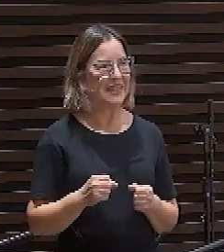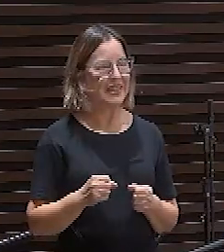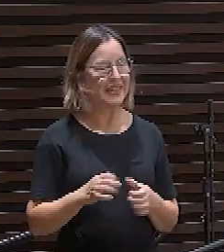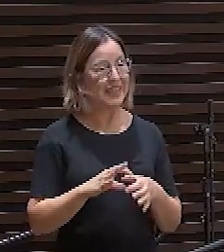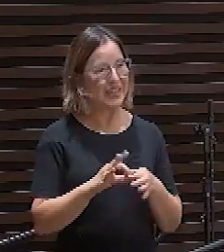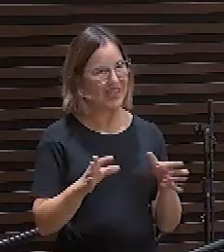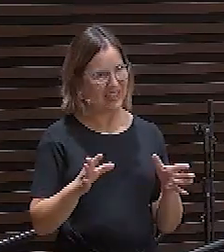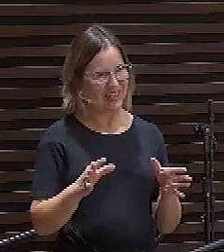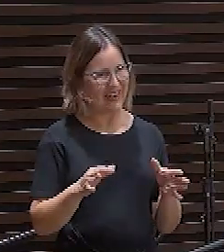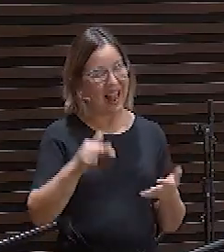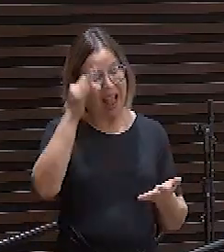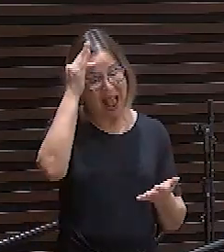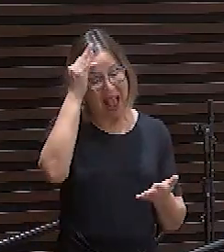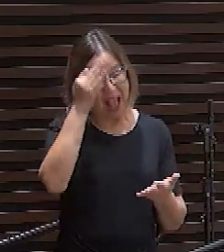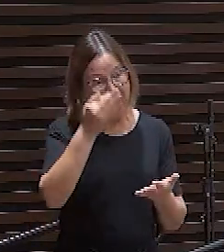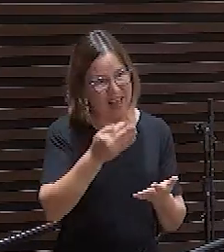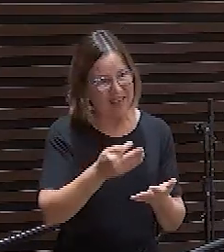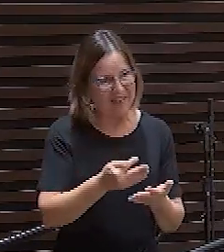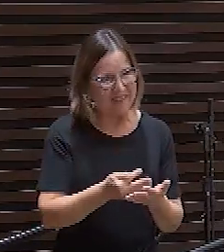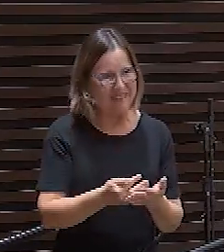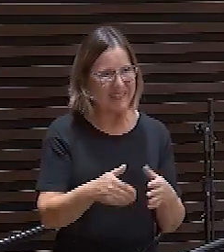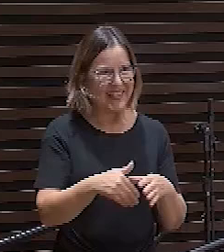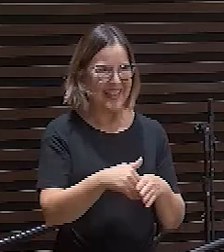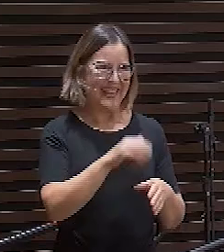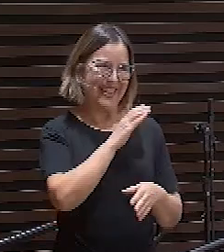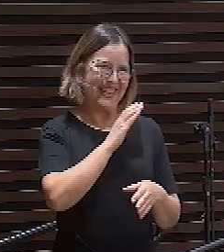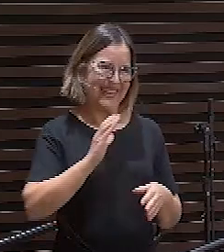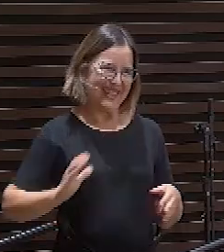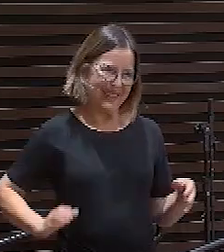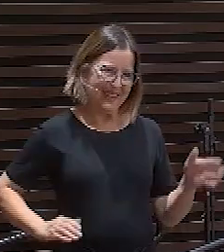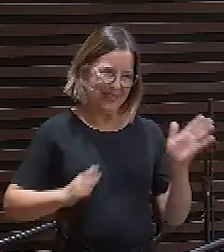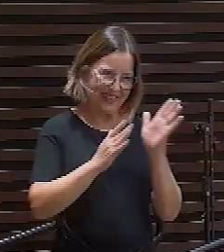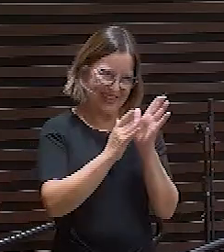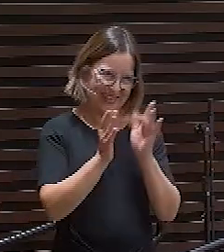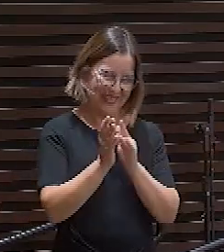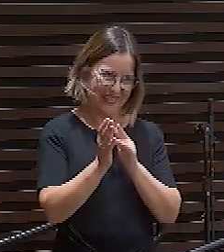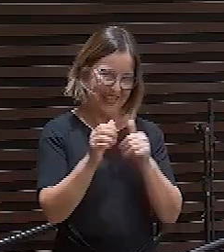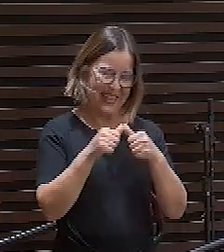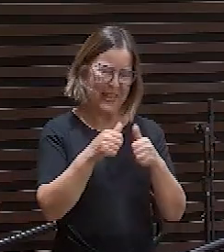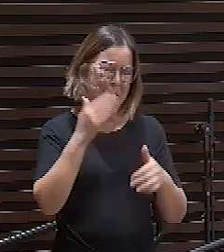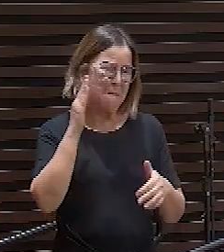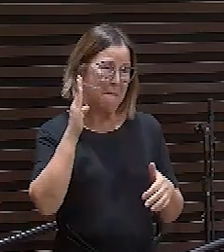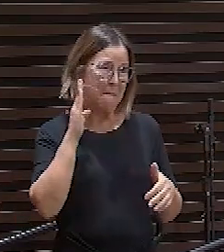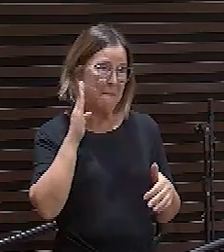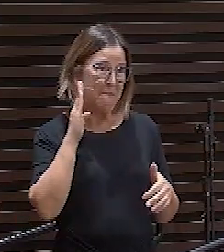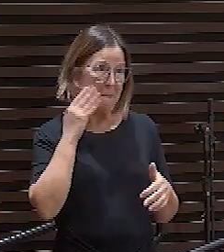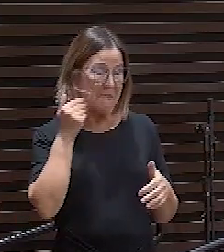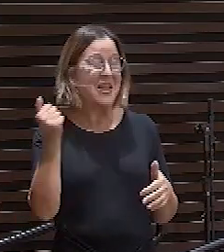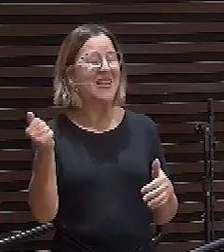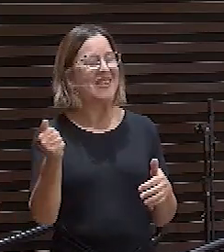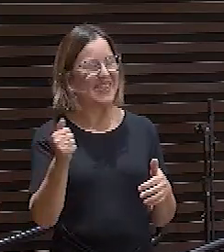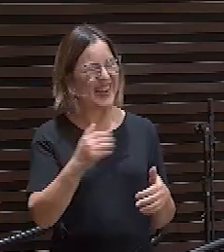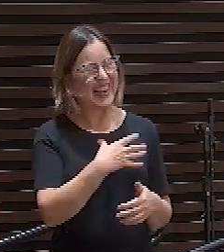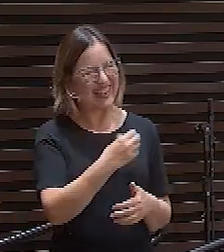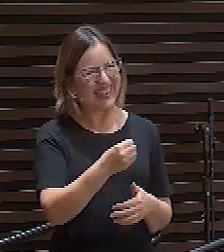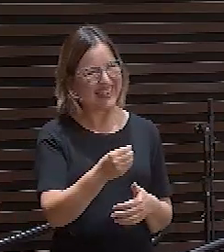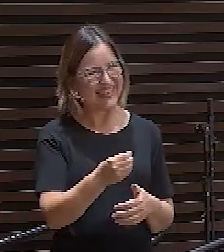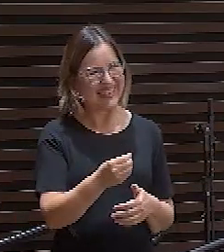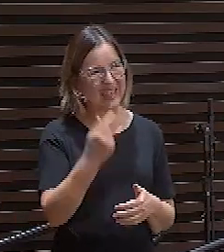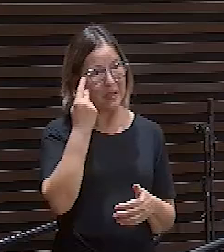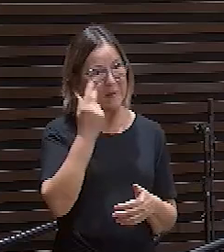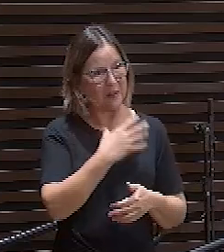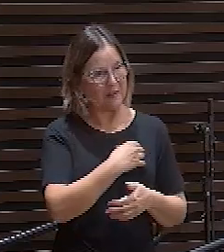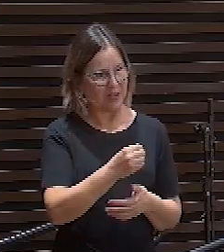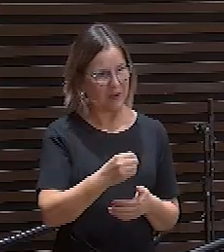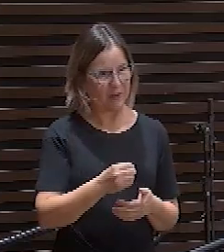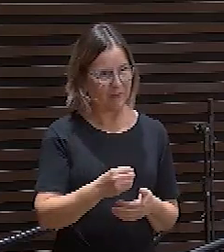em Cristo Jesus. Essa é a melhor herança que nós podemos deixar aos nossos filhos. Eles